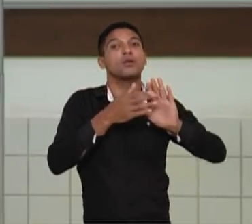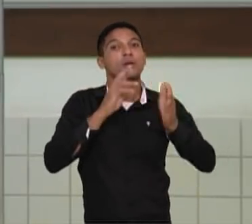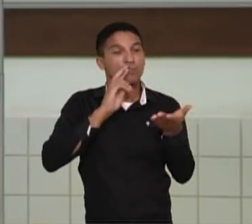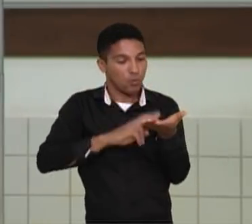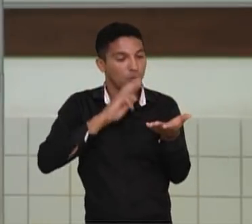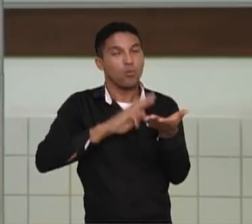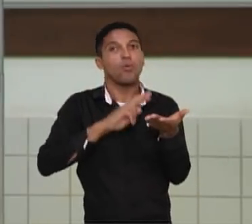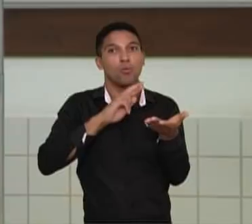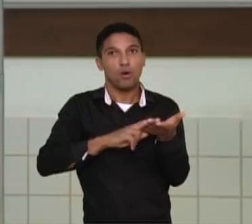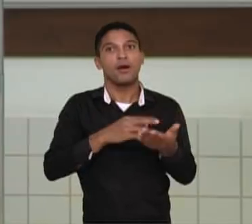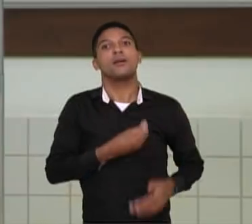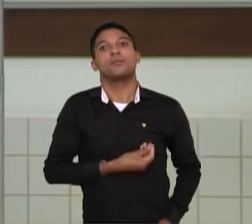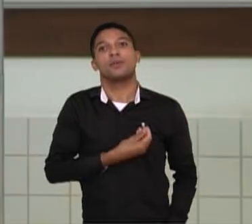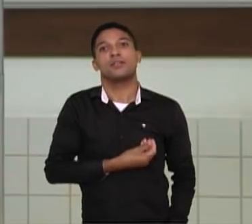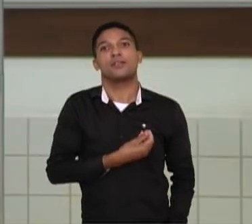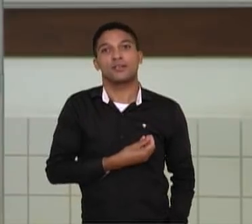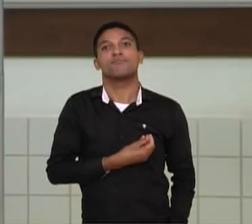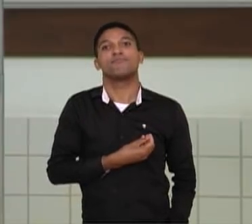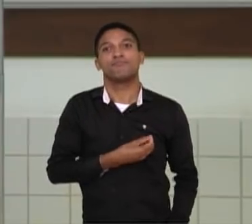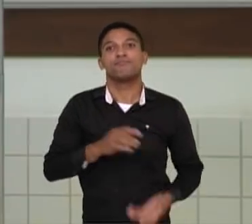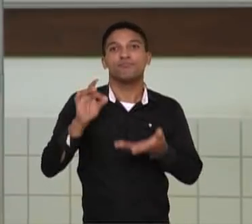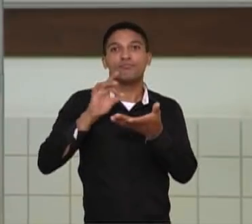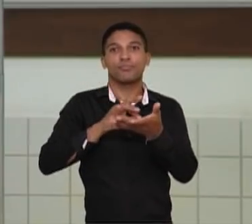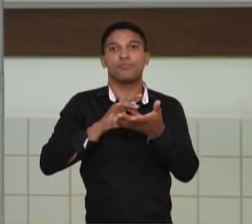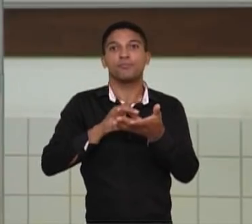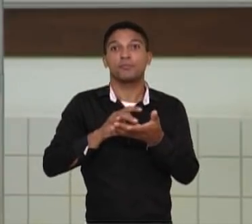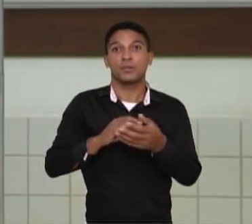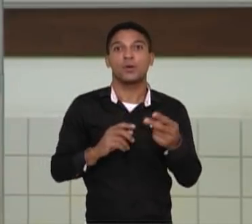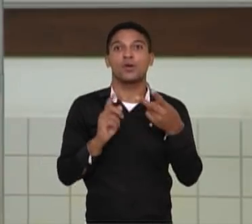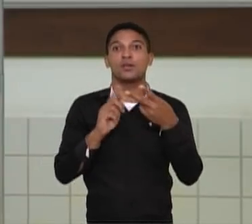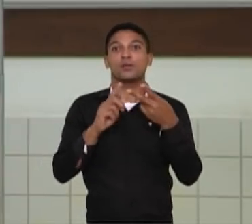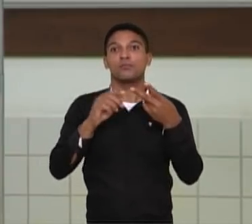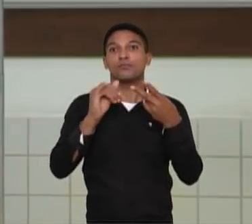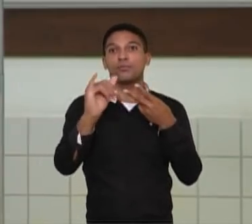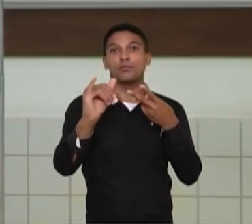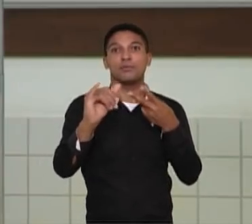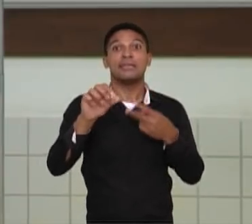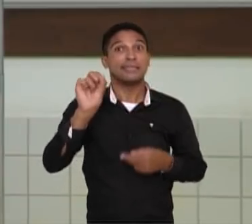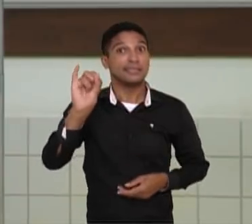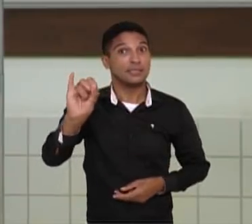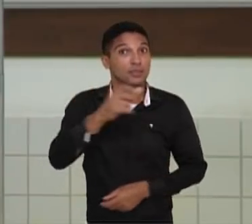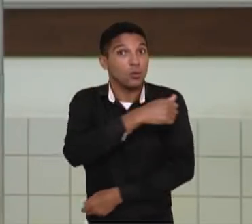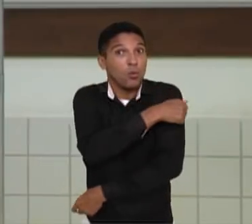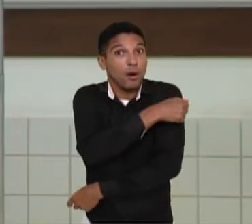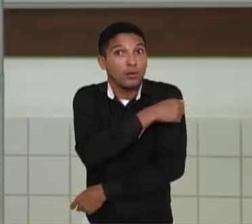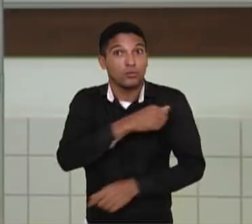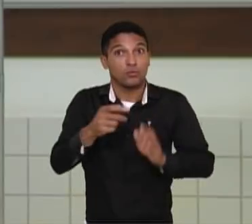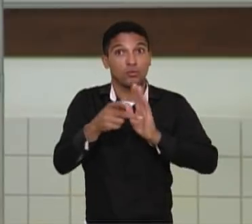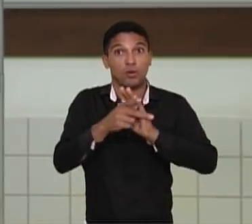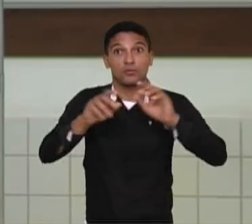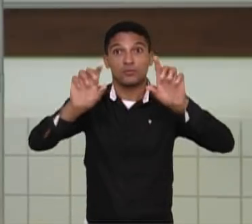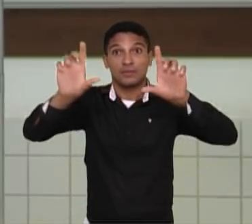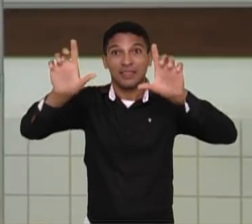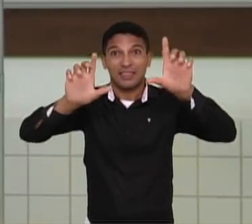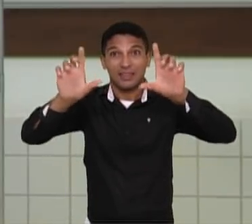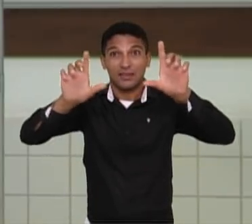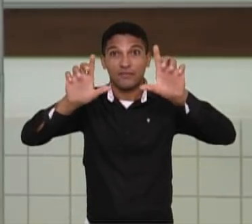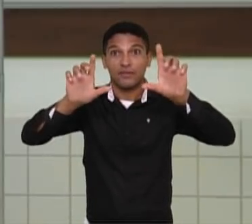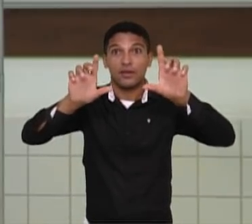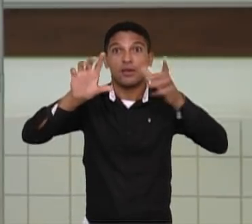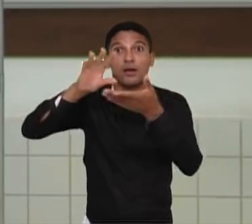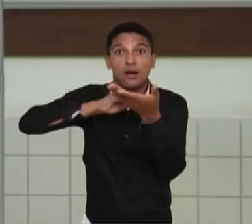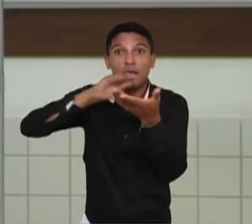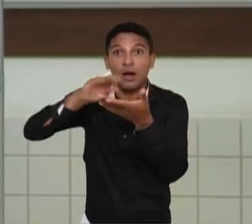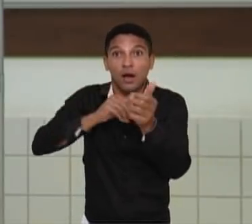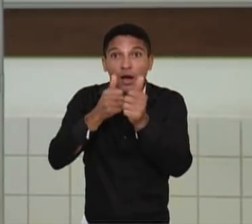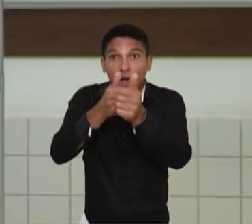aviso, caso você nos acompanhe apenas pela TV, entre em contato com a sua escola, retire os seus